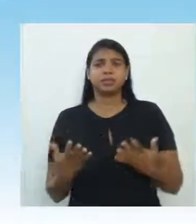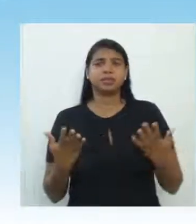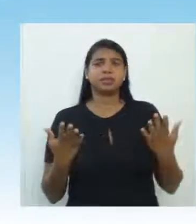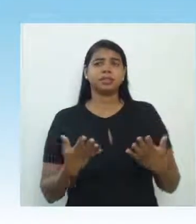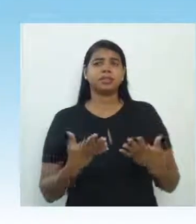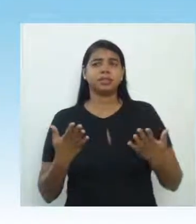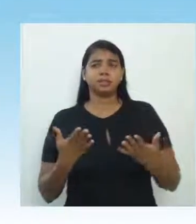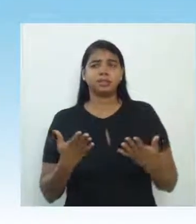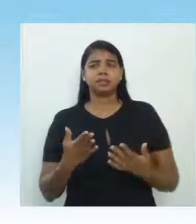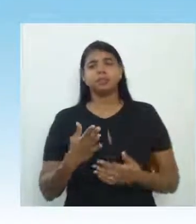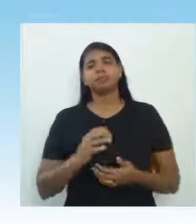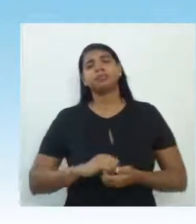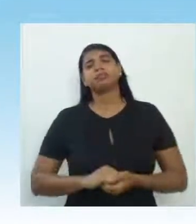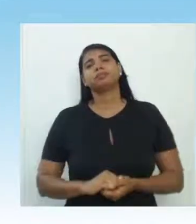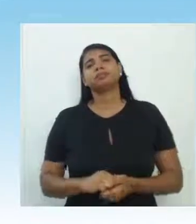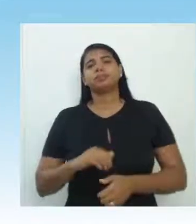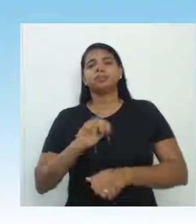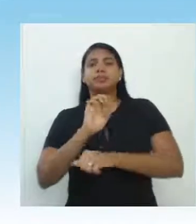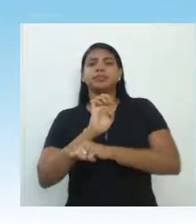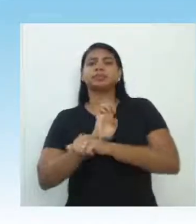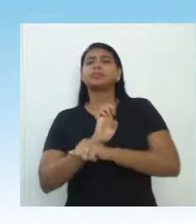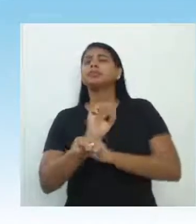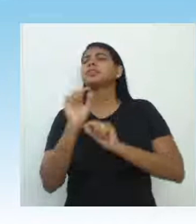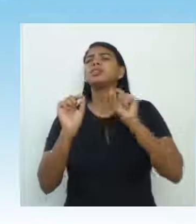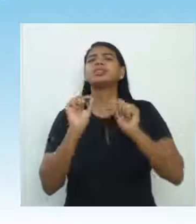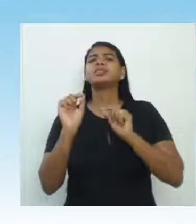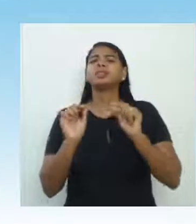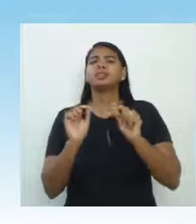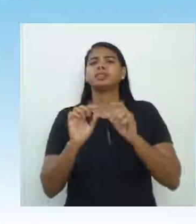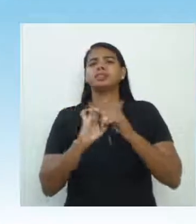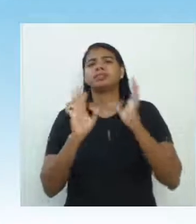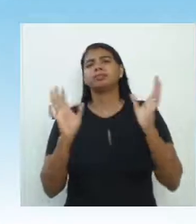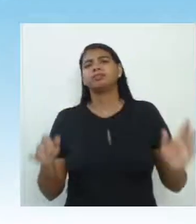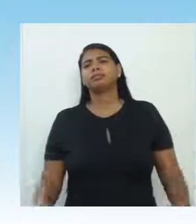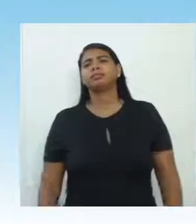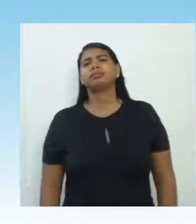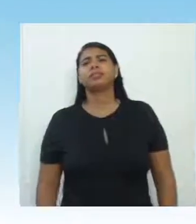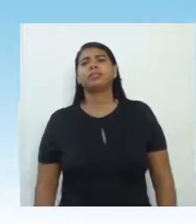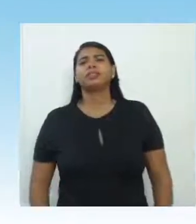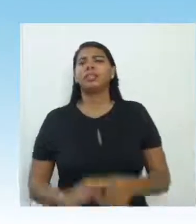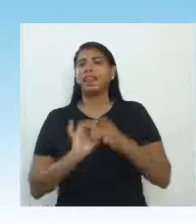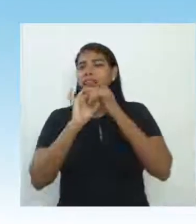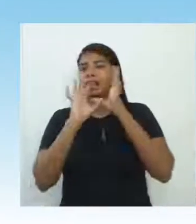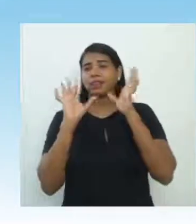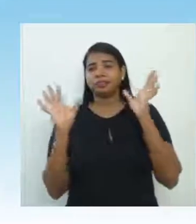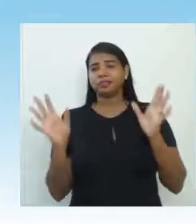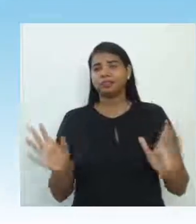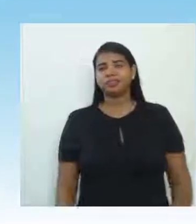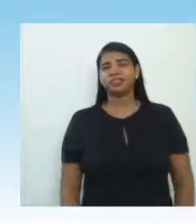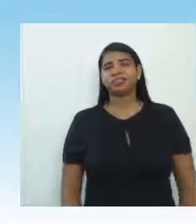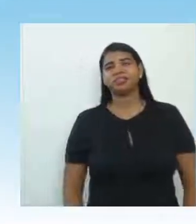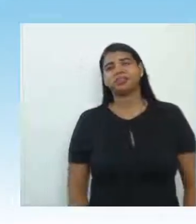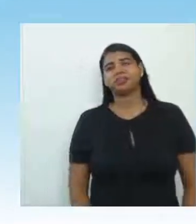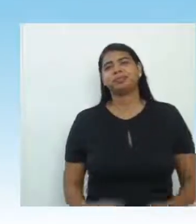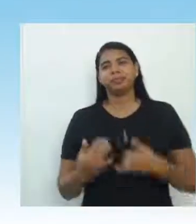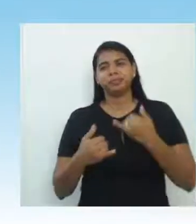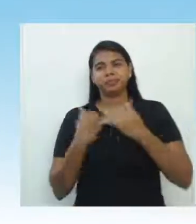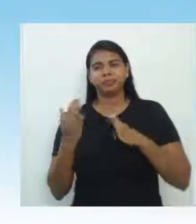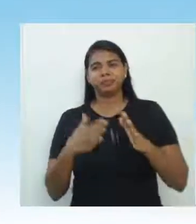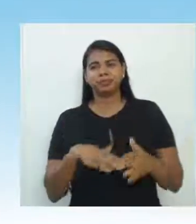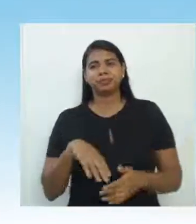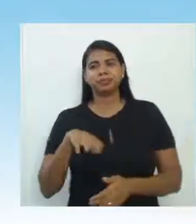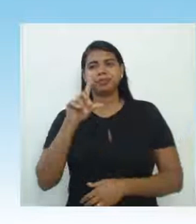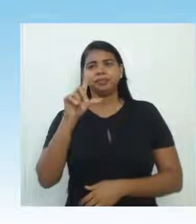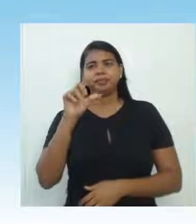é laico. Laico. O que seria laico? É um Estado laicos. É um Likes. Estado de likes. Não, gente, brincadeira. O Estado